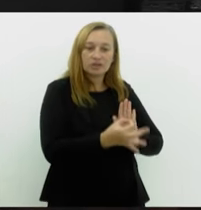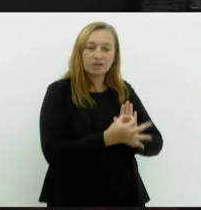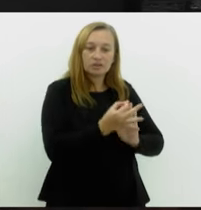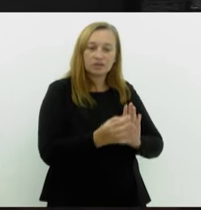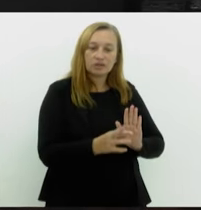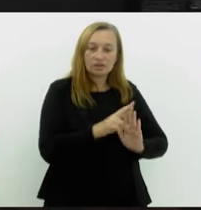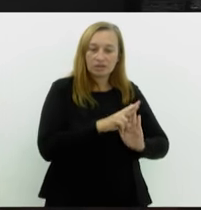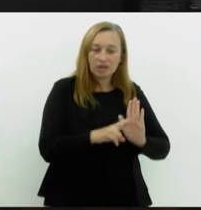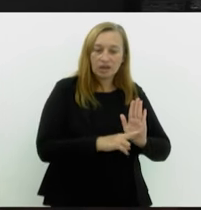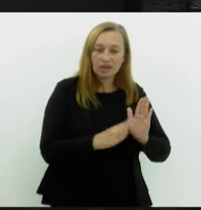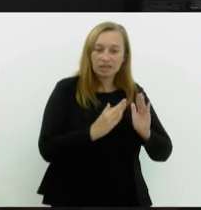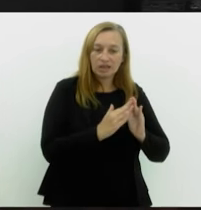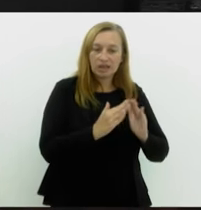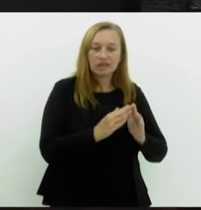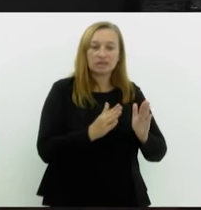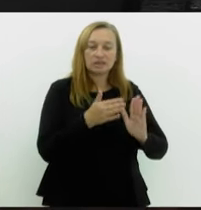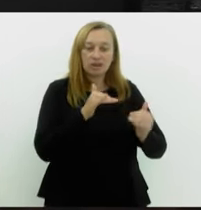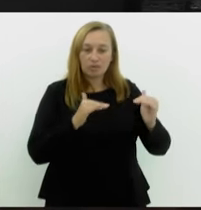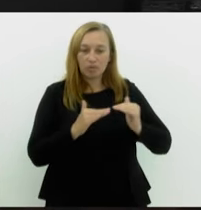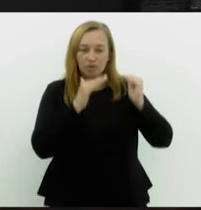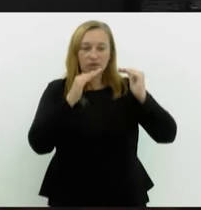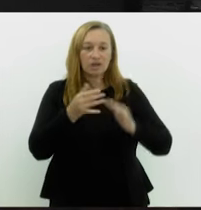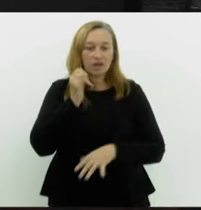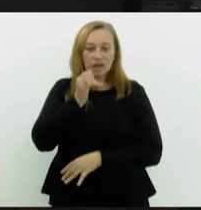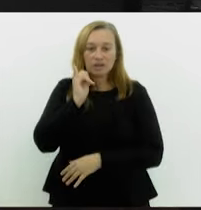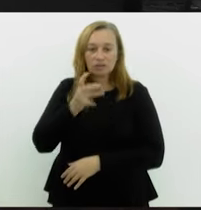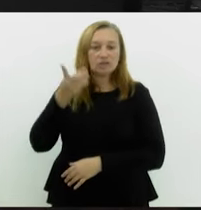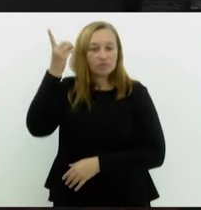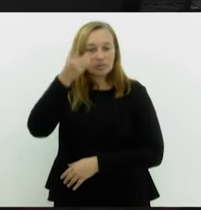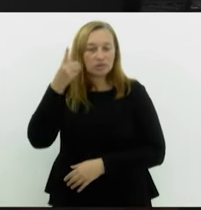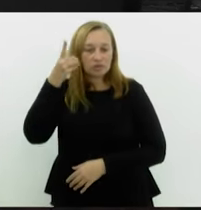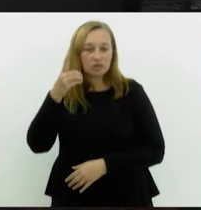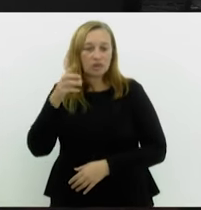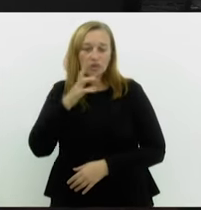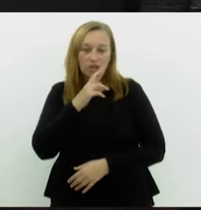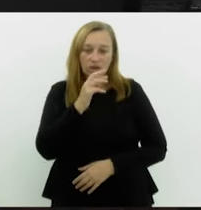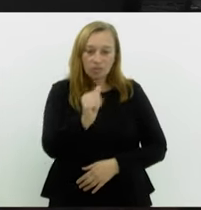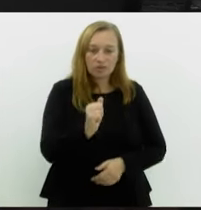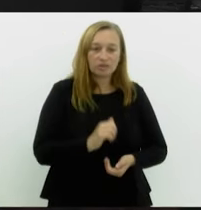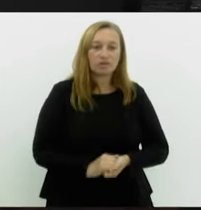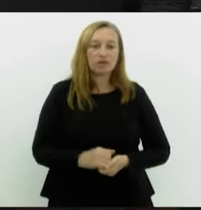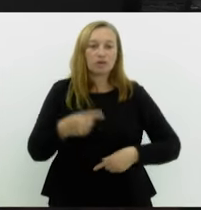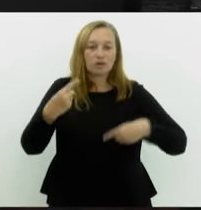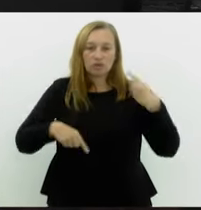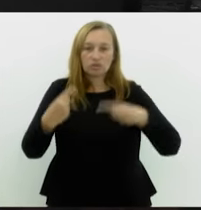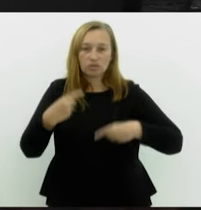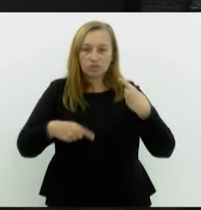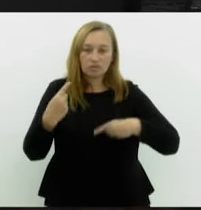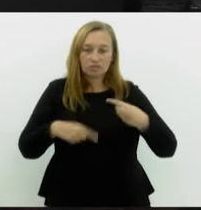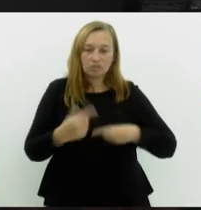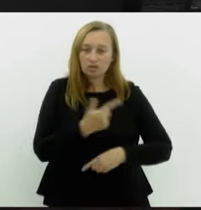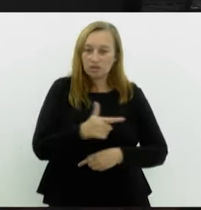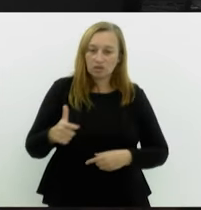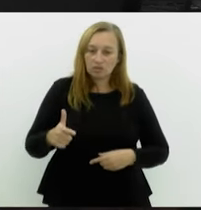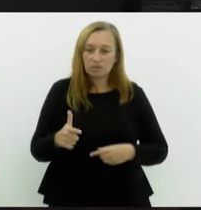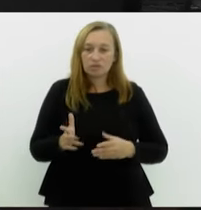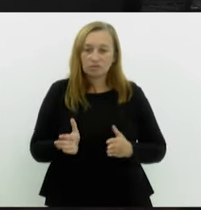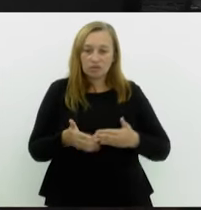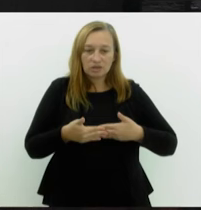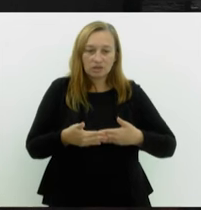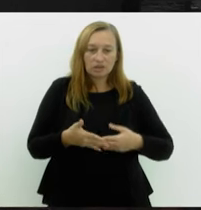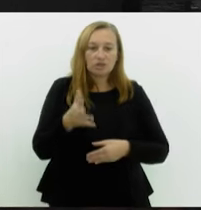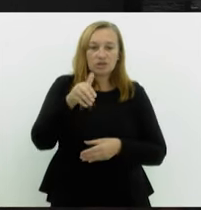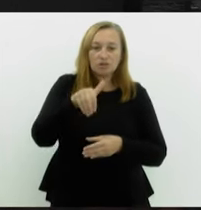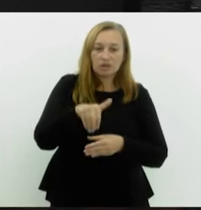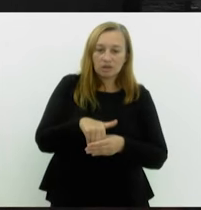Internas e Proposições Externas, favorável ao relator, deputado Rodrigo Amorim. Em discussão, não havendo quem queira discutir,